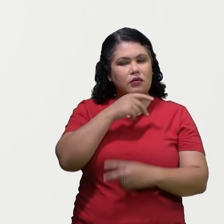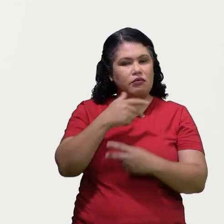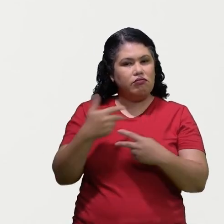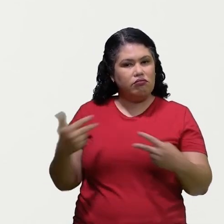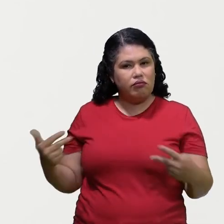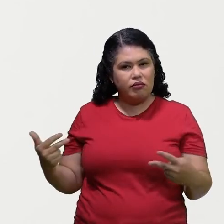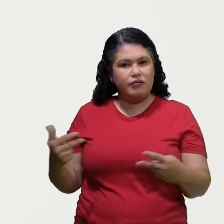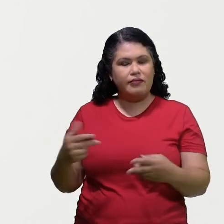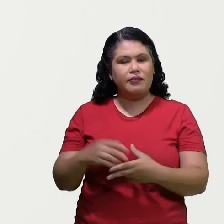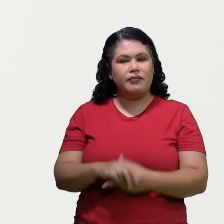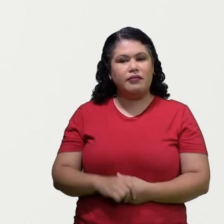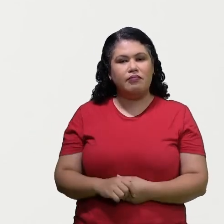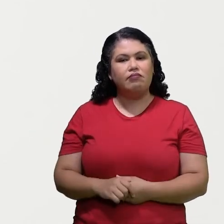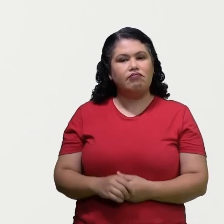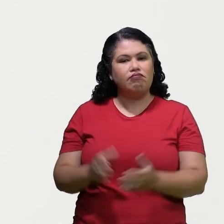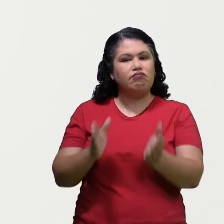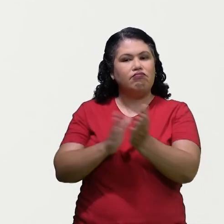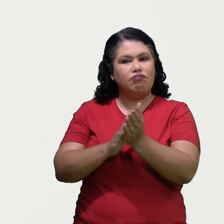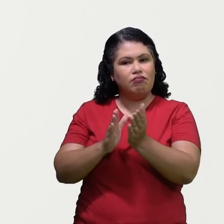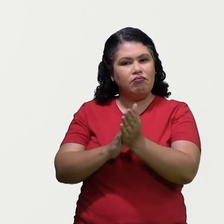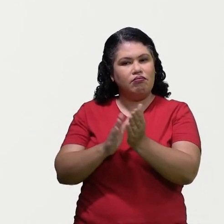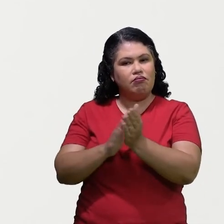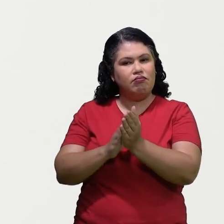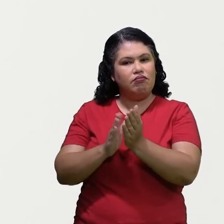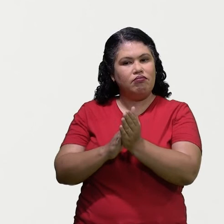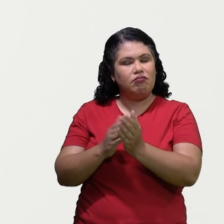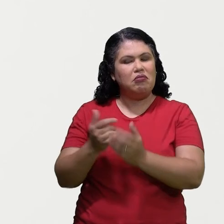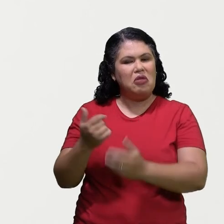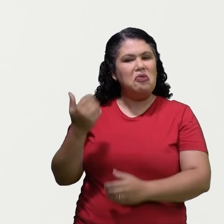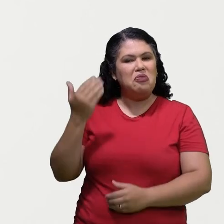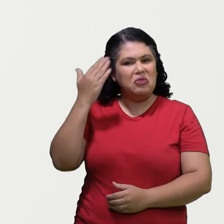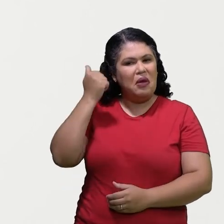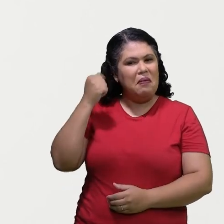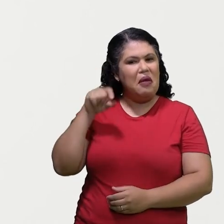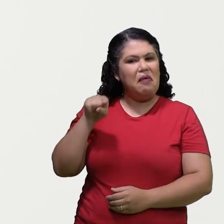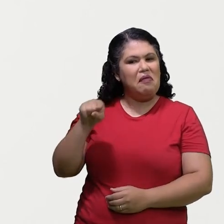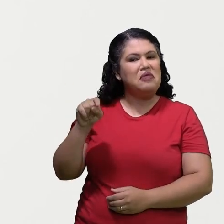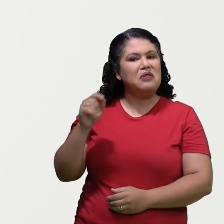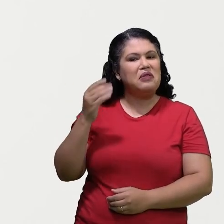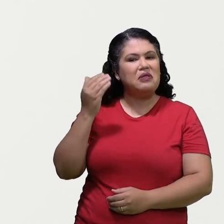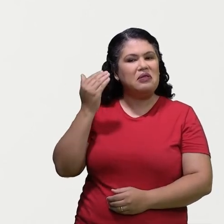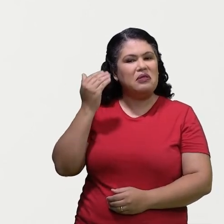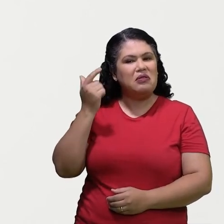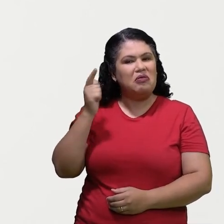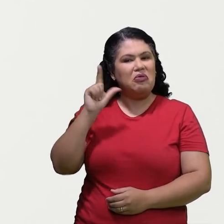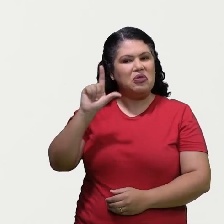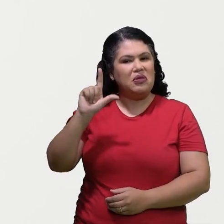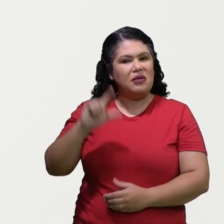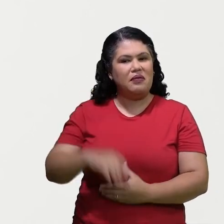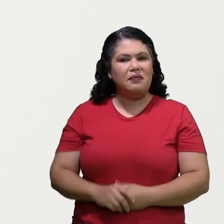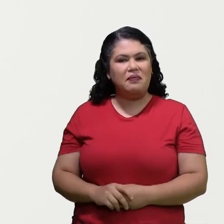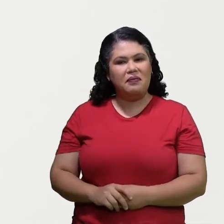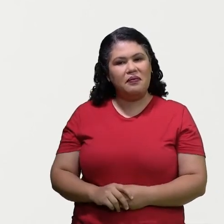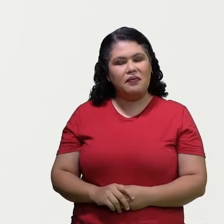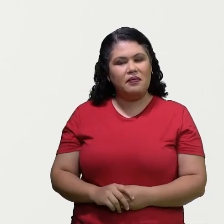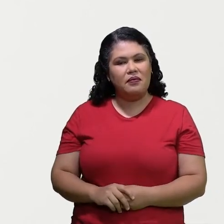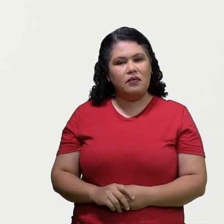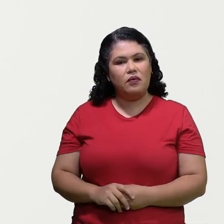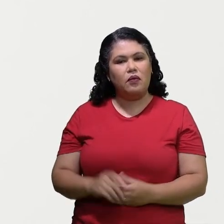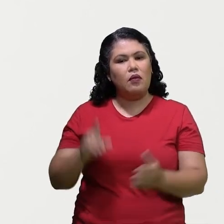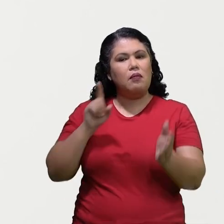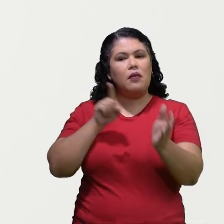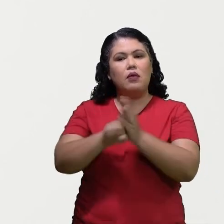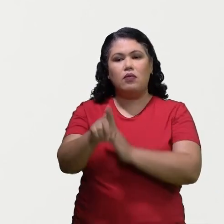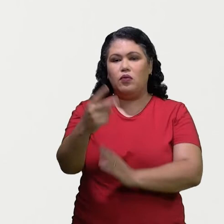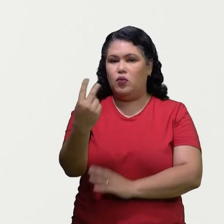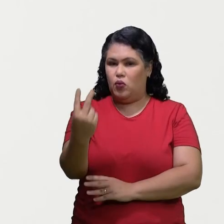dos invertebrados. Muito bem, eu tinha certeza que vocês estavam prestando atenção e acertaram sim. Vamos para a nossa próxima